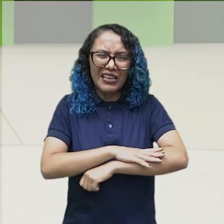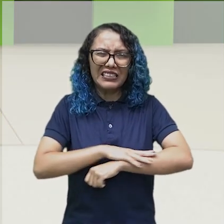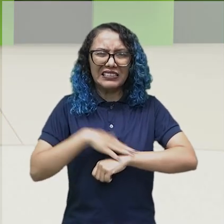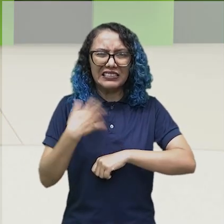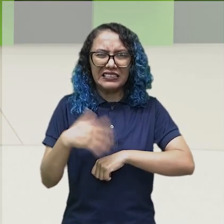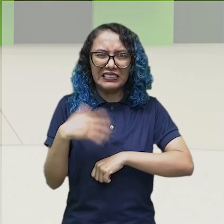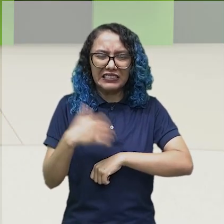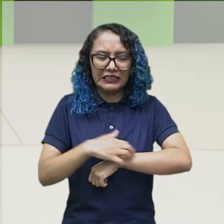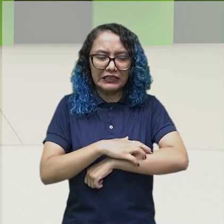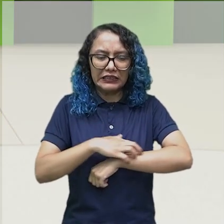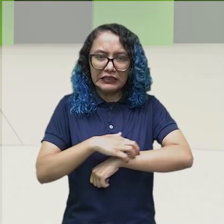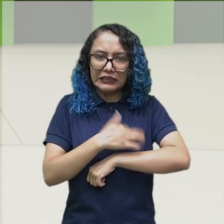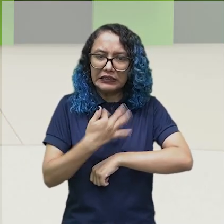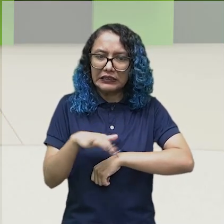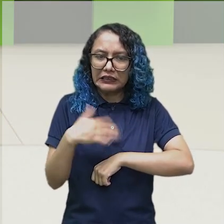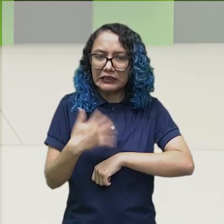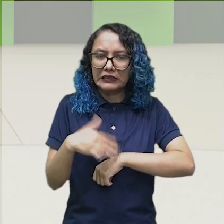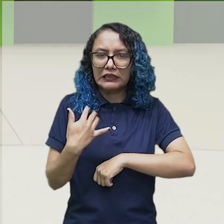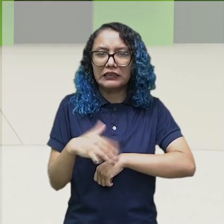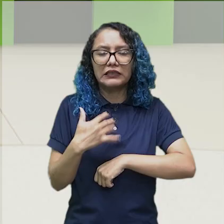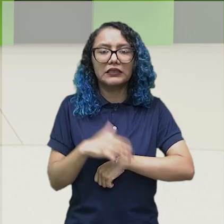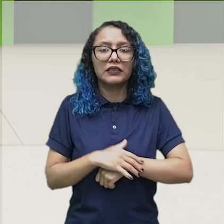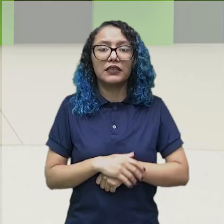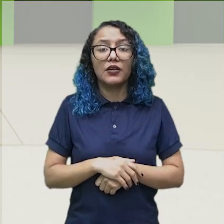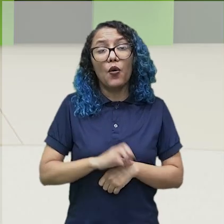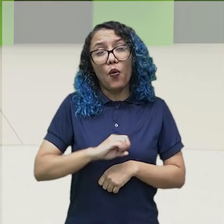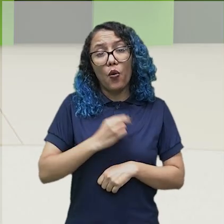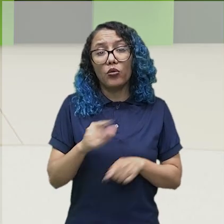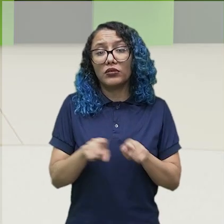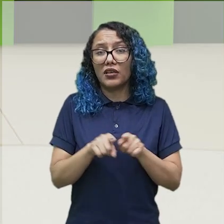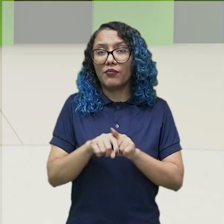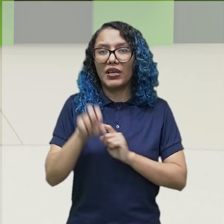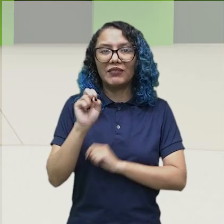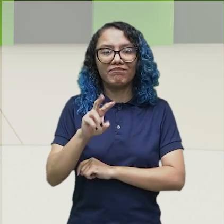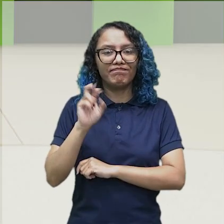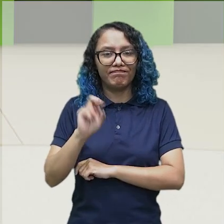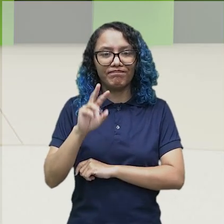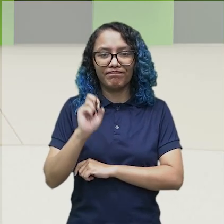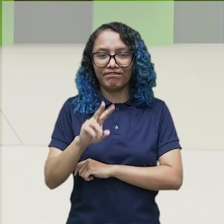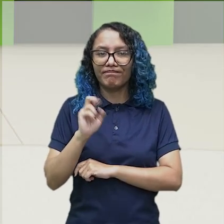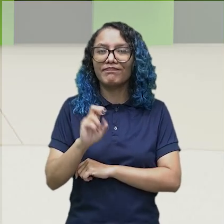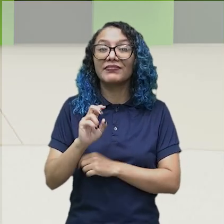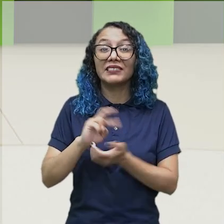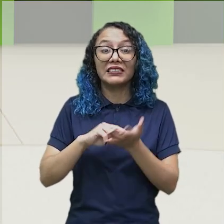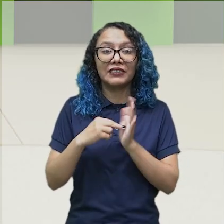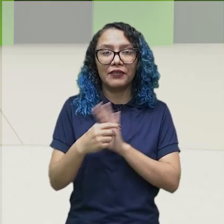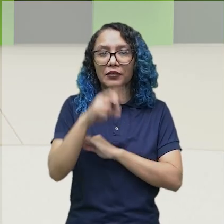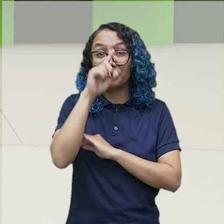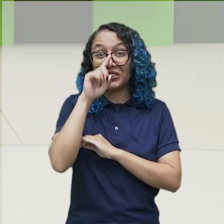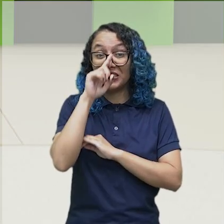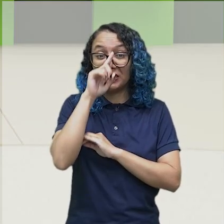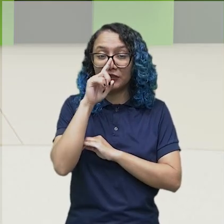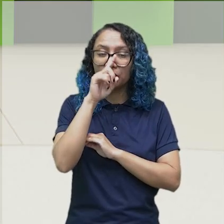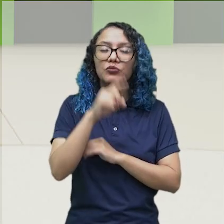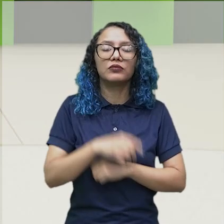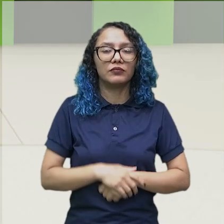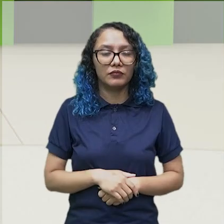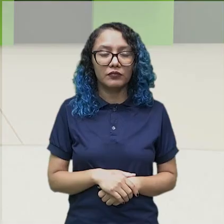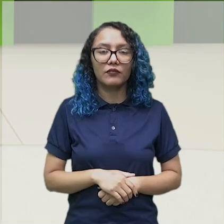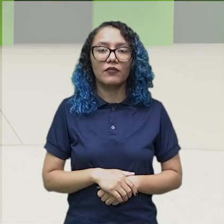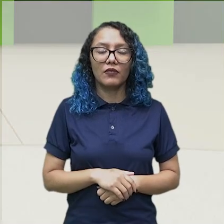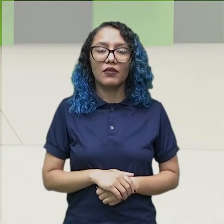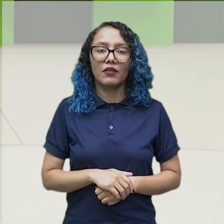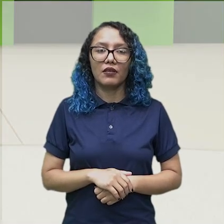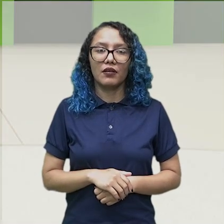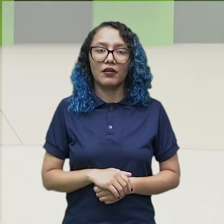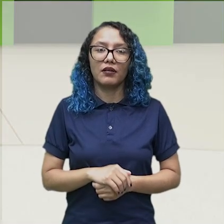caso sensibilizam a pele, ou ainda toxicidade aguda indica, né, sua periculosidade, tá? Então são